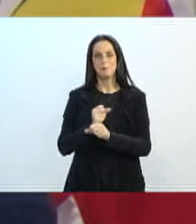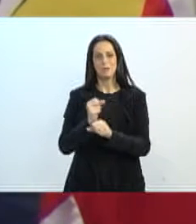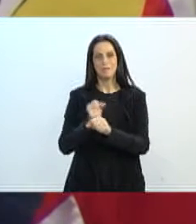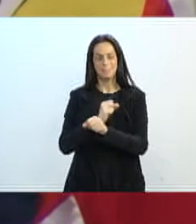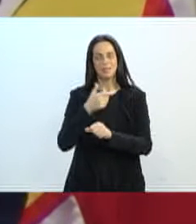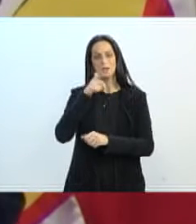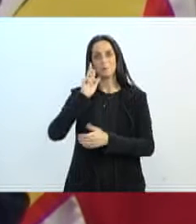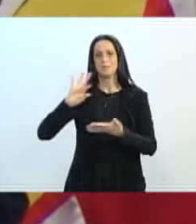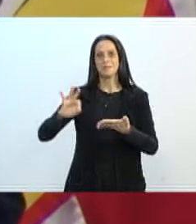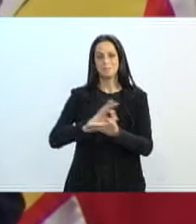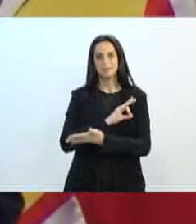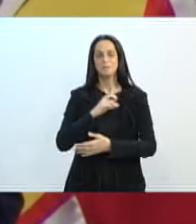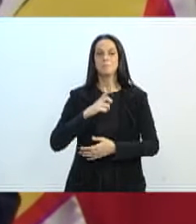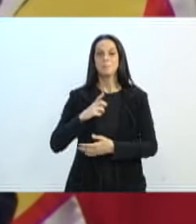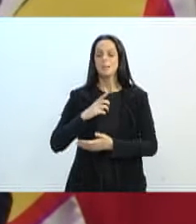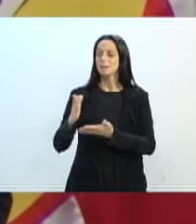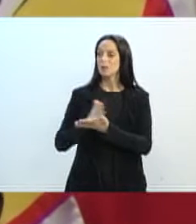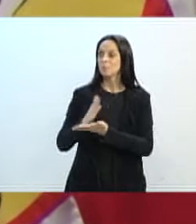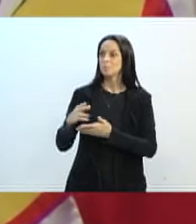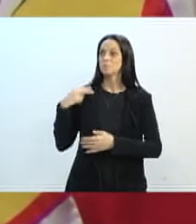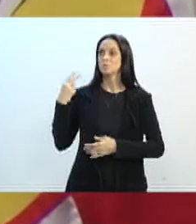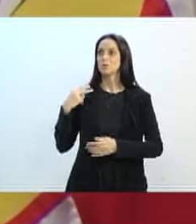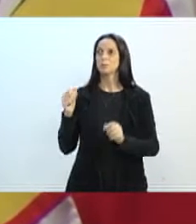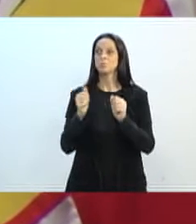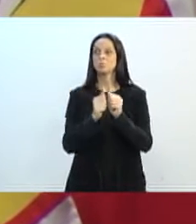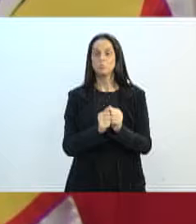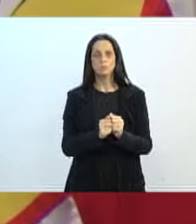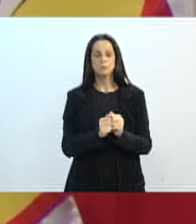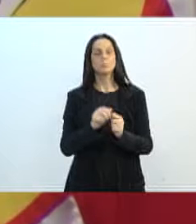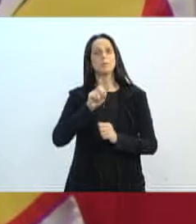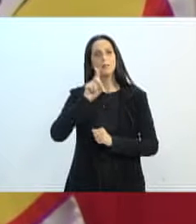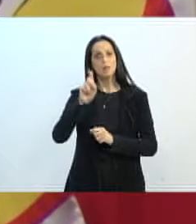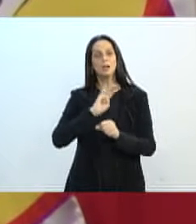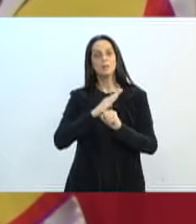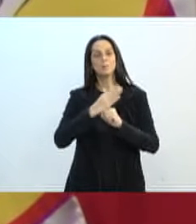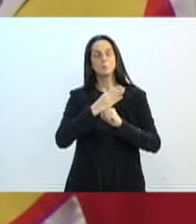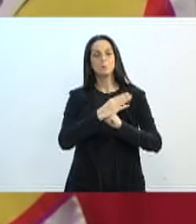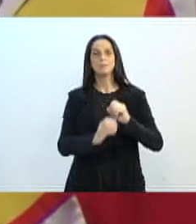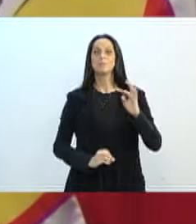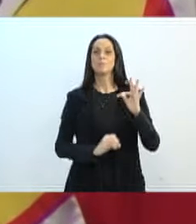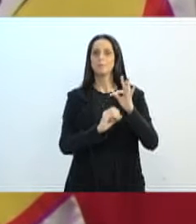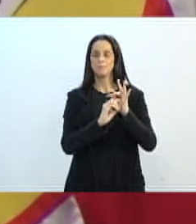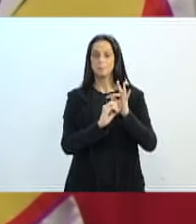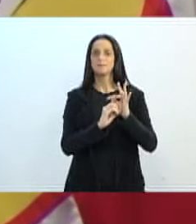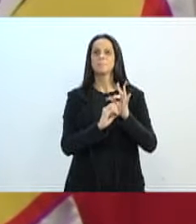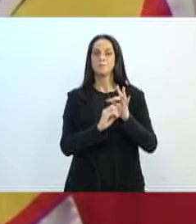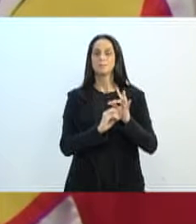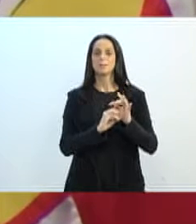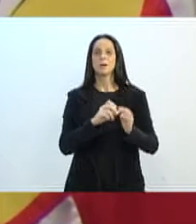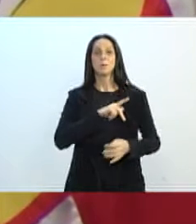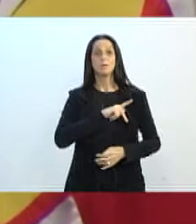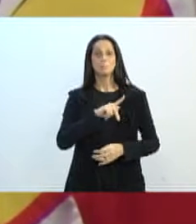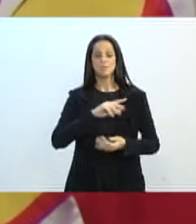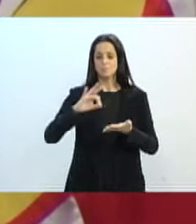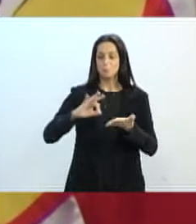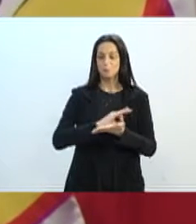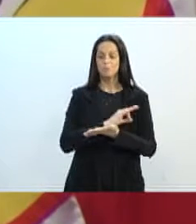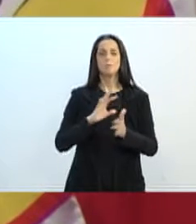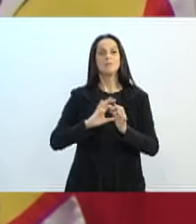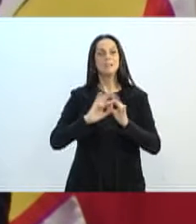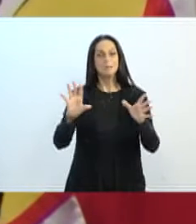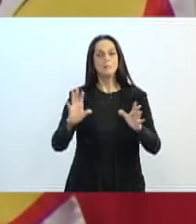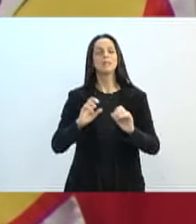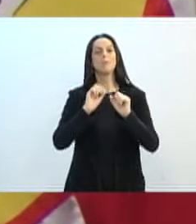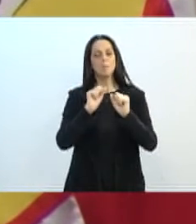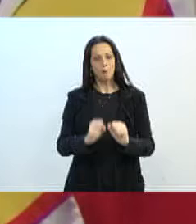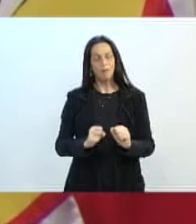tivemos também, alguns colegas vereadores participaram no bairro Fortaleza, a assinatura de ordem de serviço de